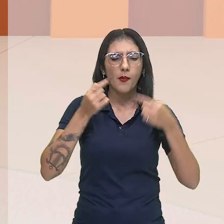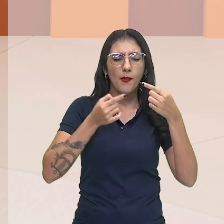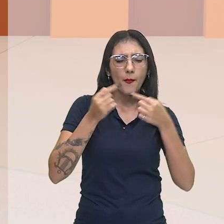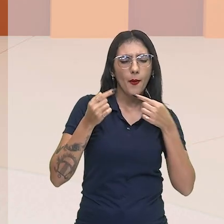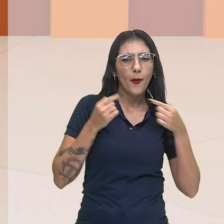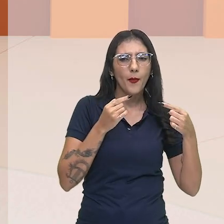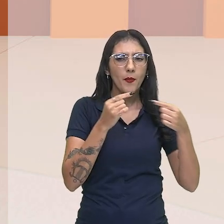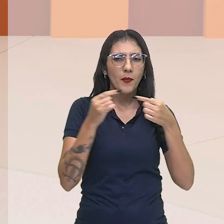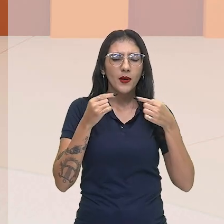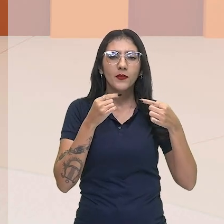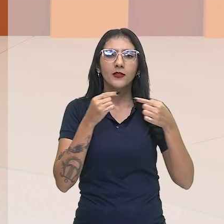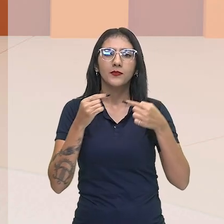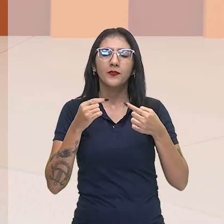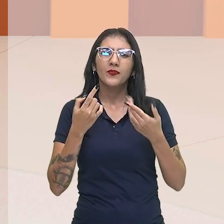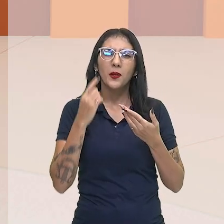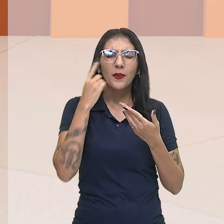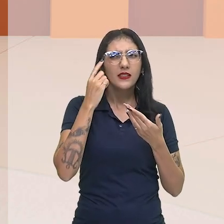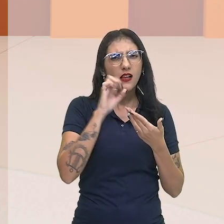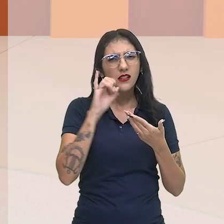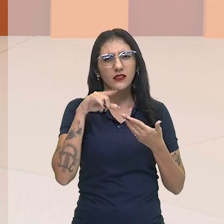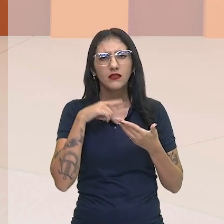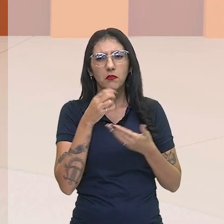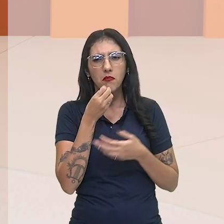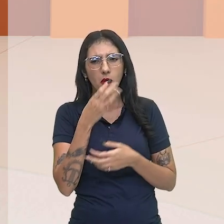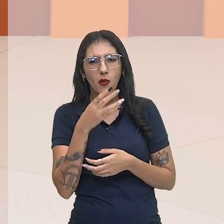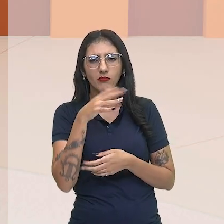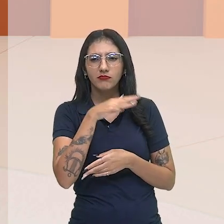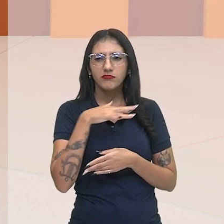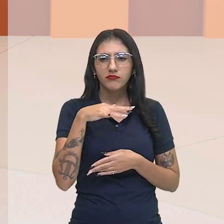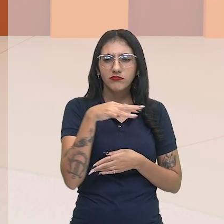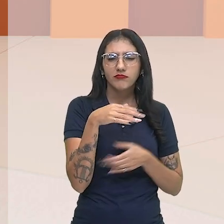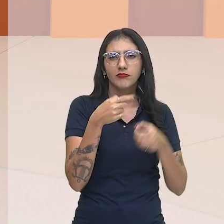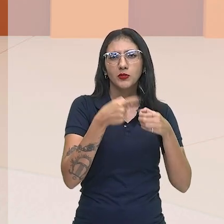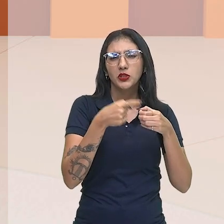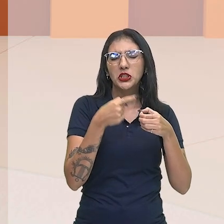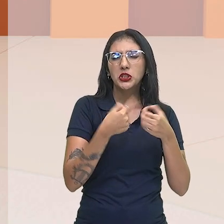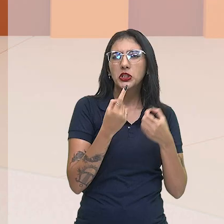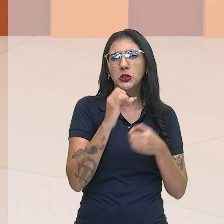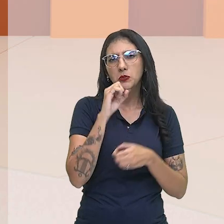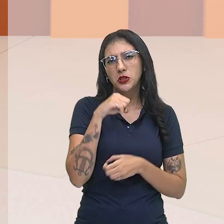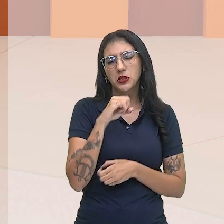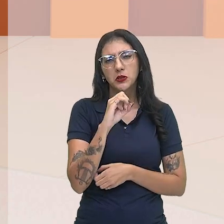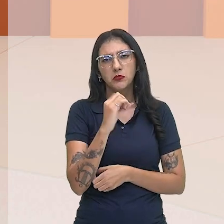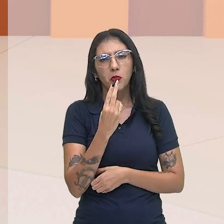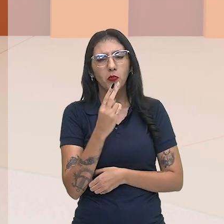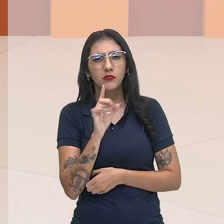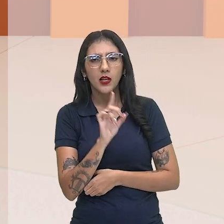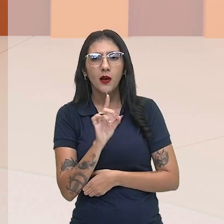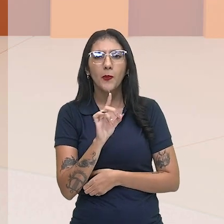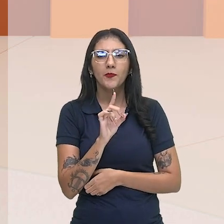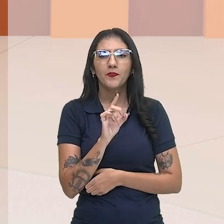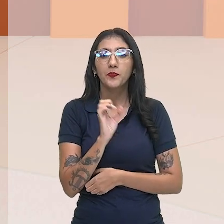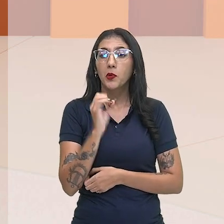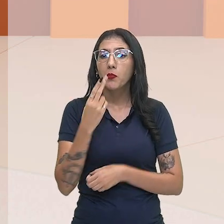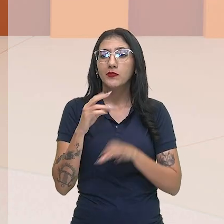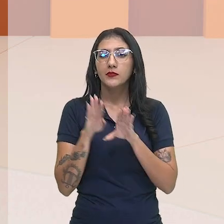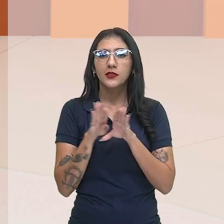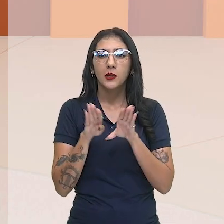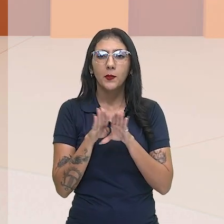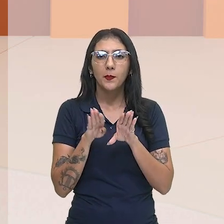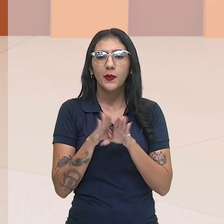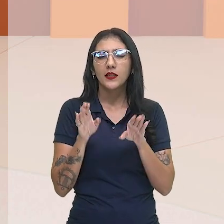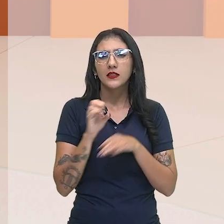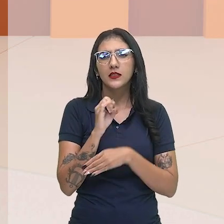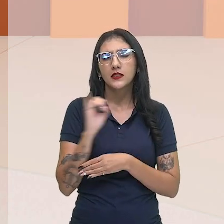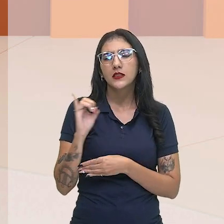discutir, isso é bom para a minha comunidade, isso não é. Você aí, candidato, esqueceu de colocar aí na sua